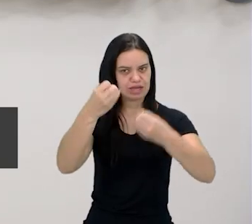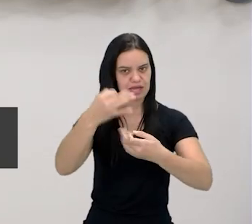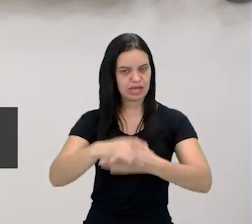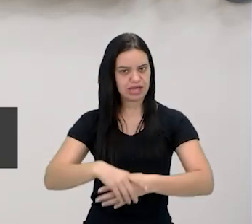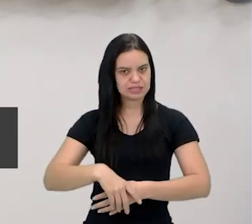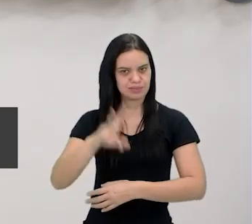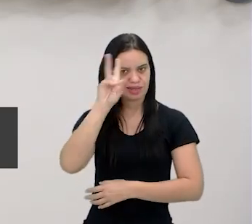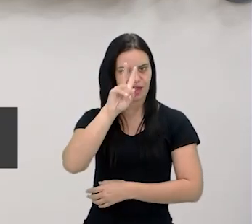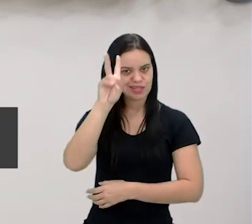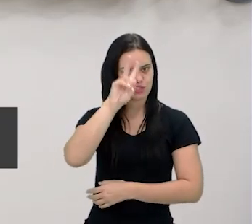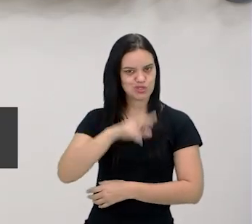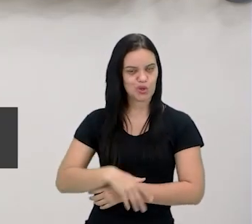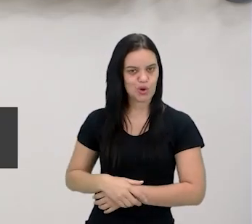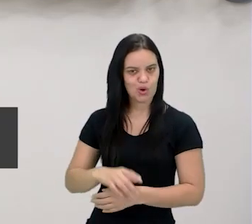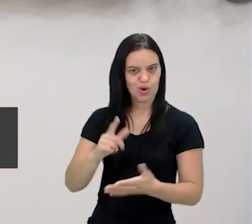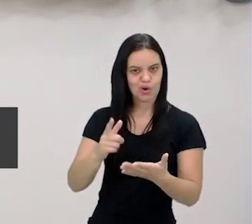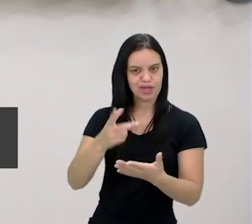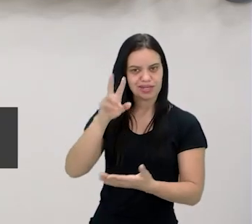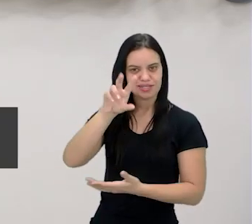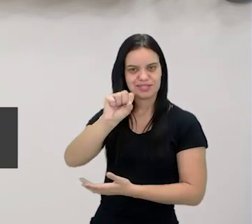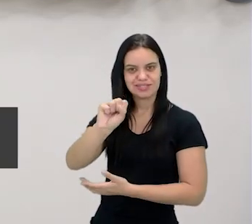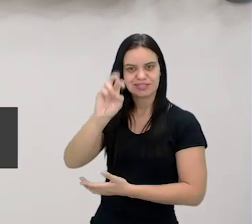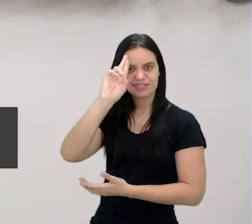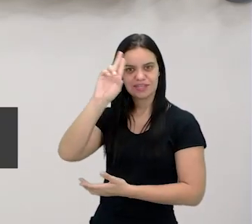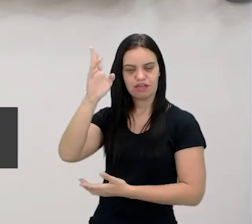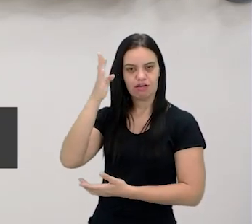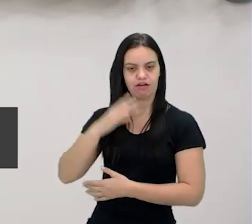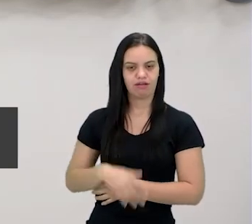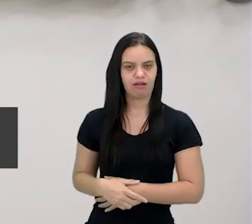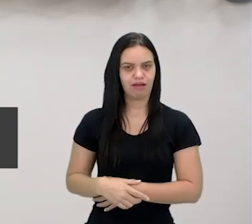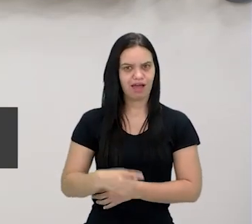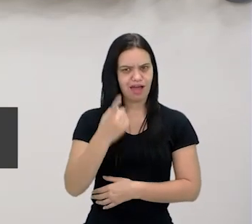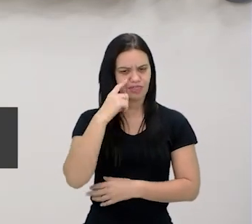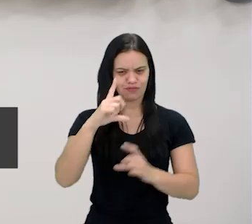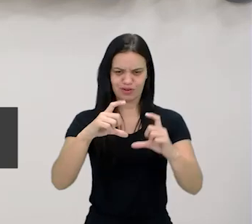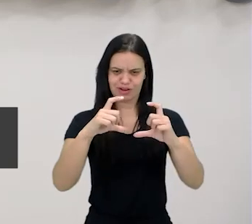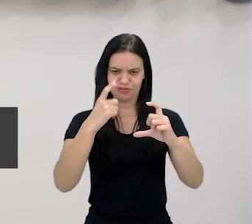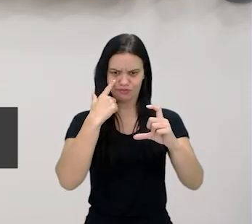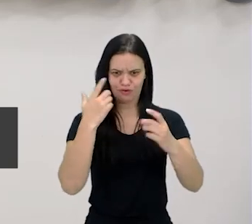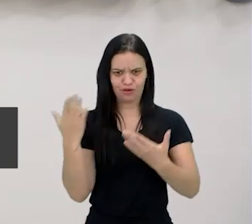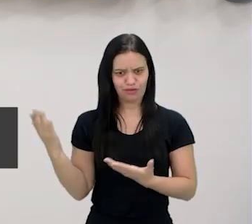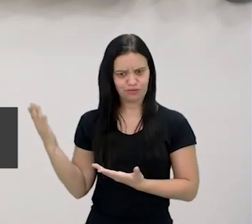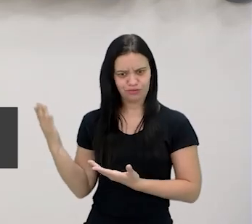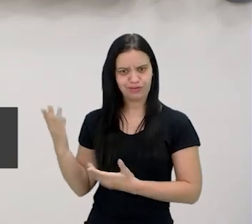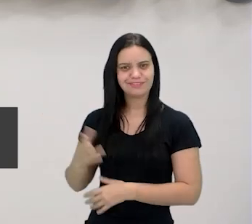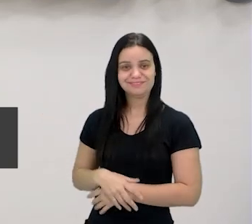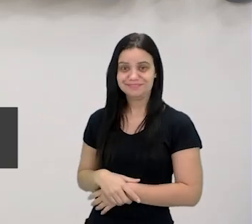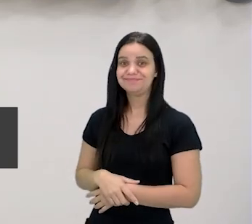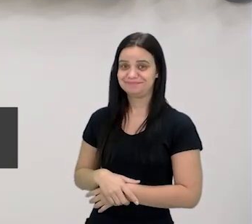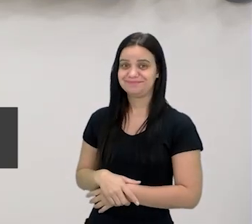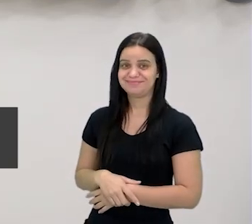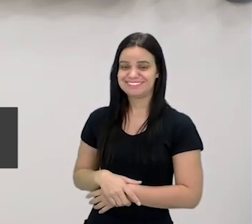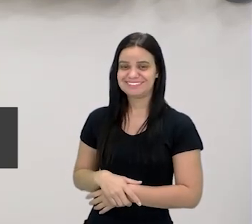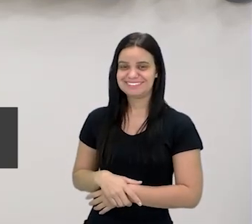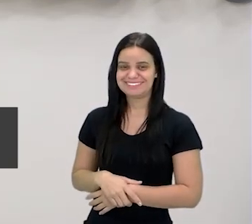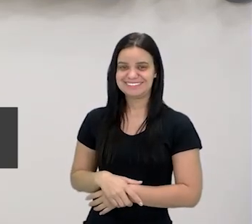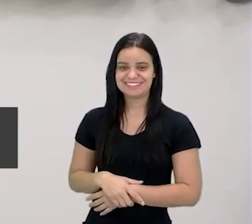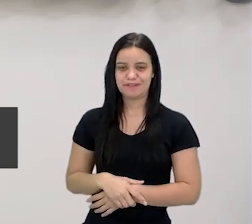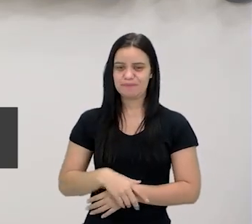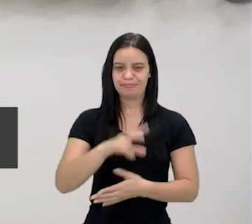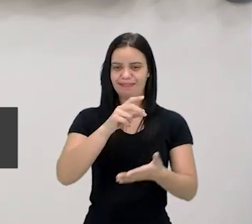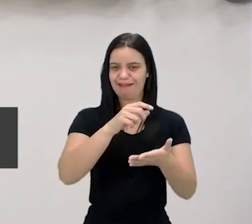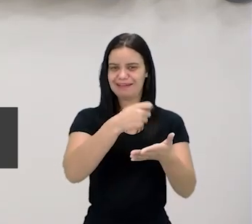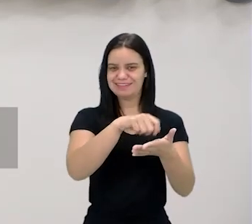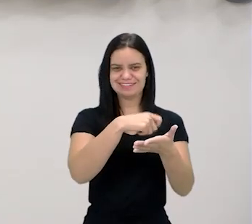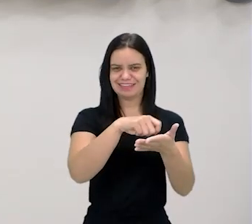Alencar, Senhora. E não é que ele se parece mesmo, Carlos? Eu estava olhando para a fotinha aqui do José de Alencar, não sei se o pessoal consegue ver aí. Aí ele me escreveu alguma